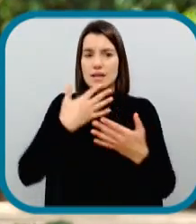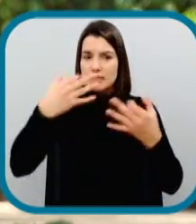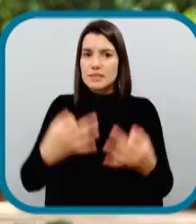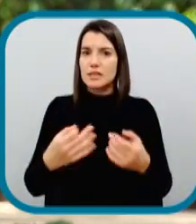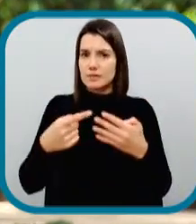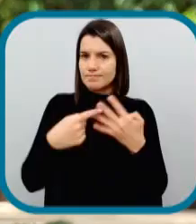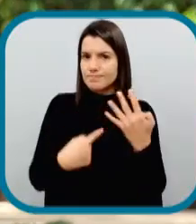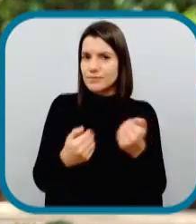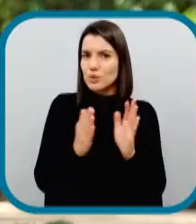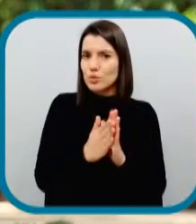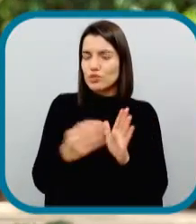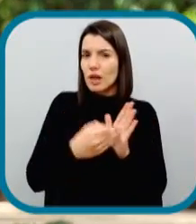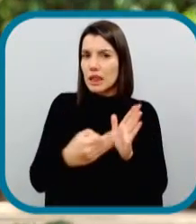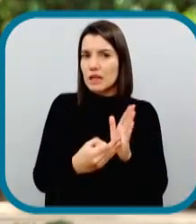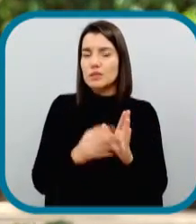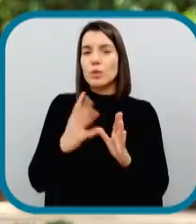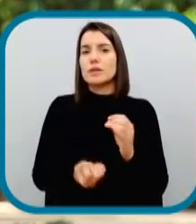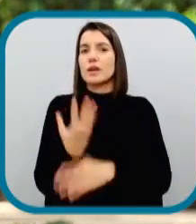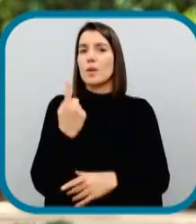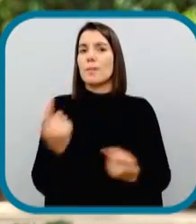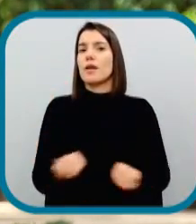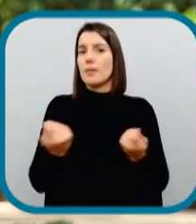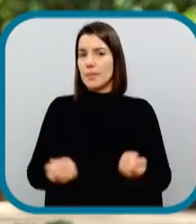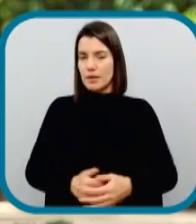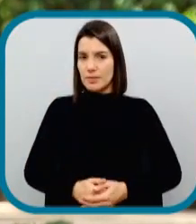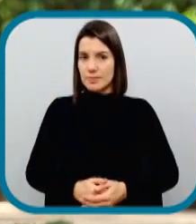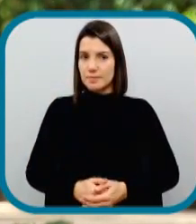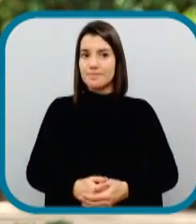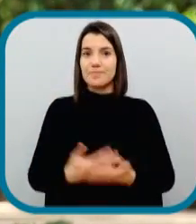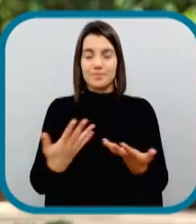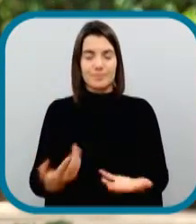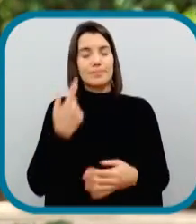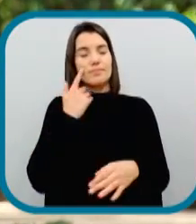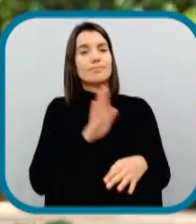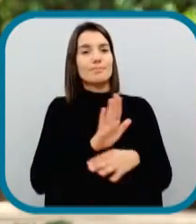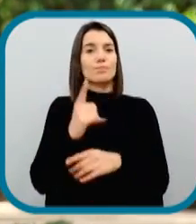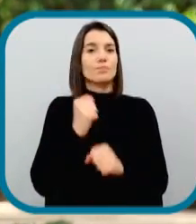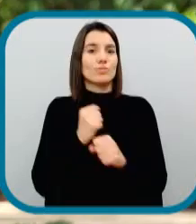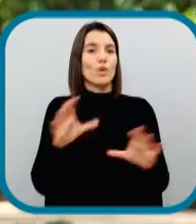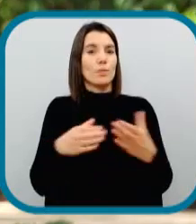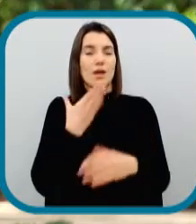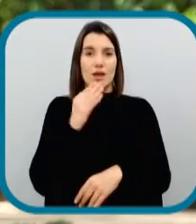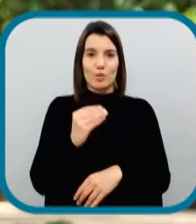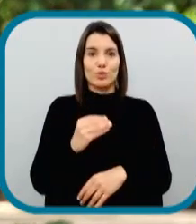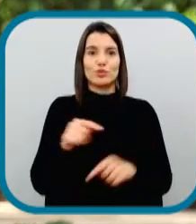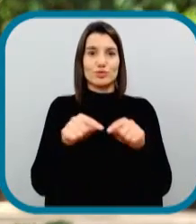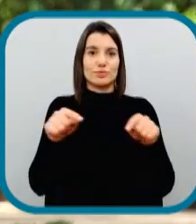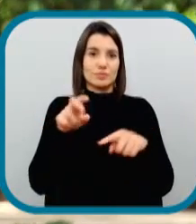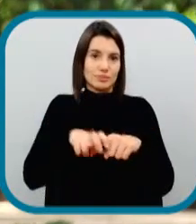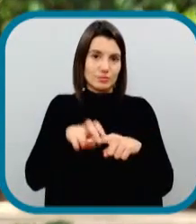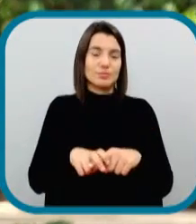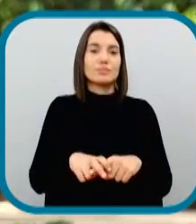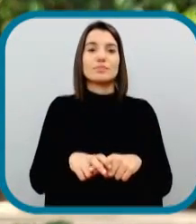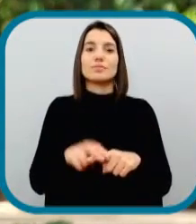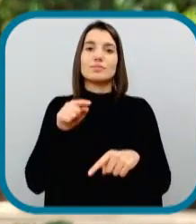forma são garantidos todos os requisitos do cliente no processo de criação de uma campanha? No Making Off mostramos-te um trabalho de um grupo